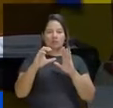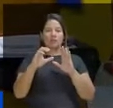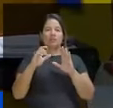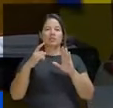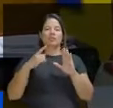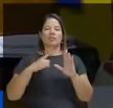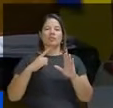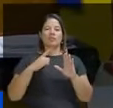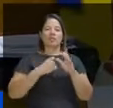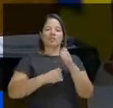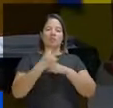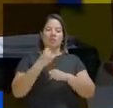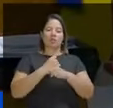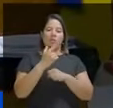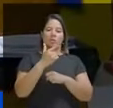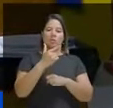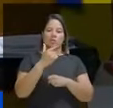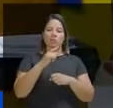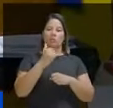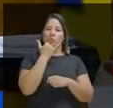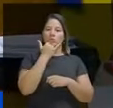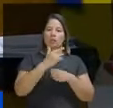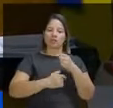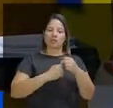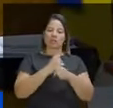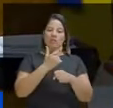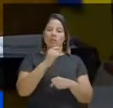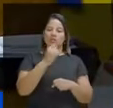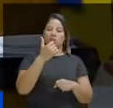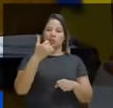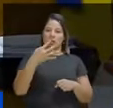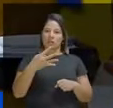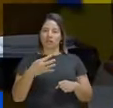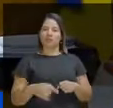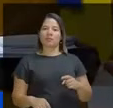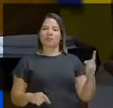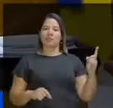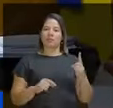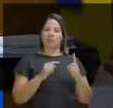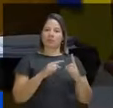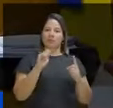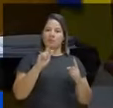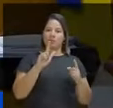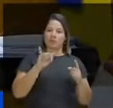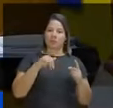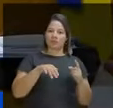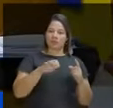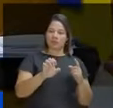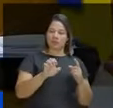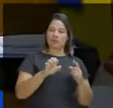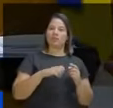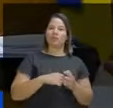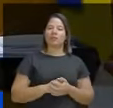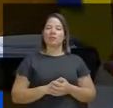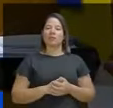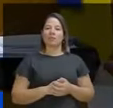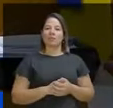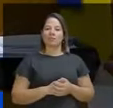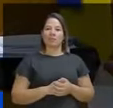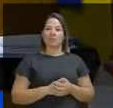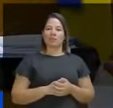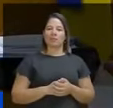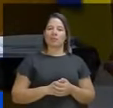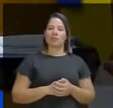600.064 de 2024. O paciente é Aline Paranhos Varonil Gurgel. E a